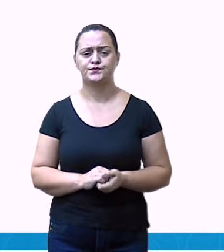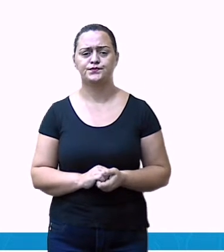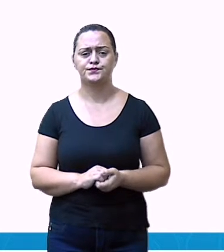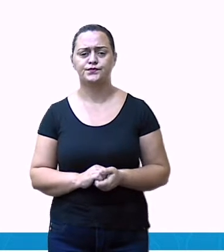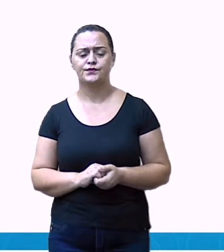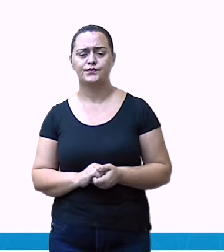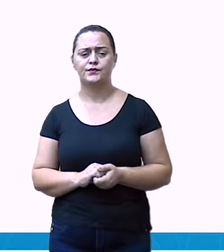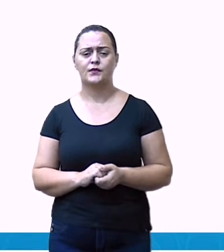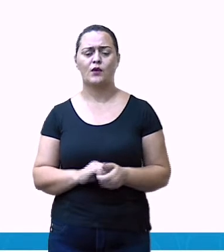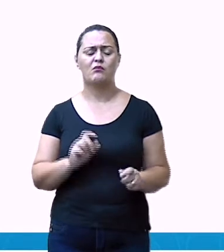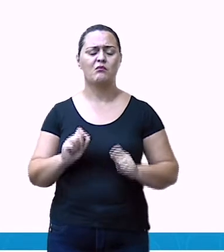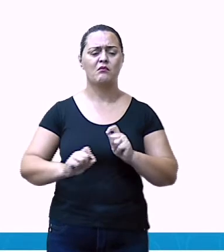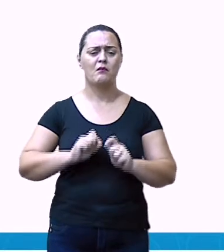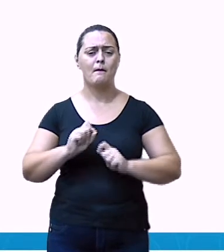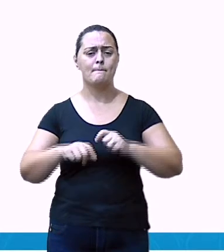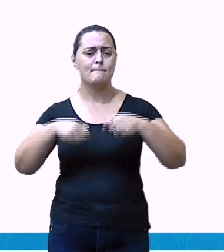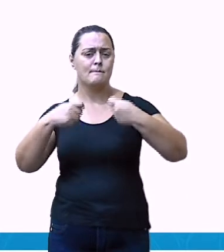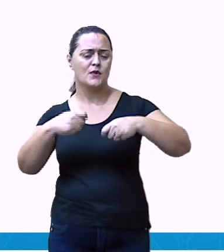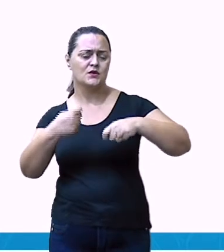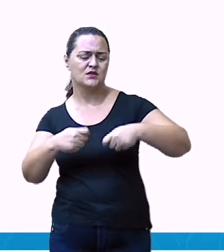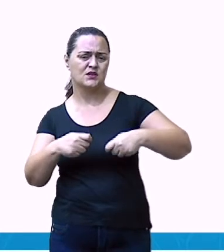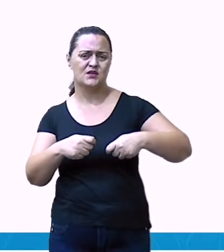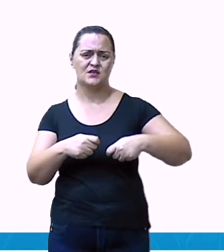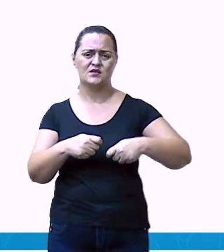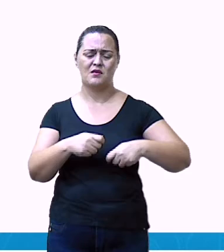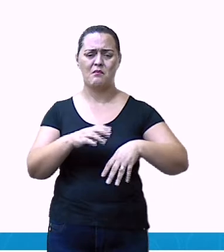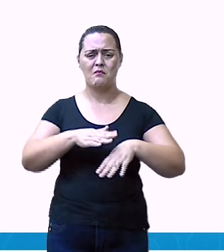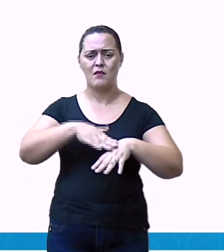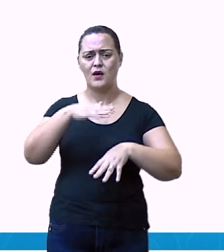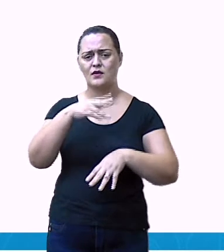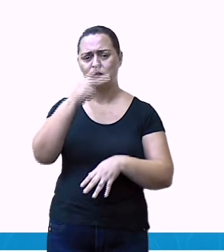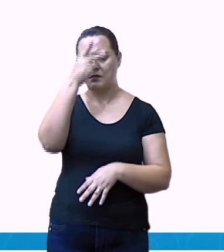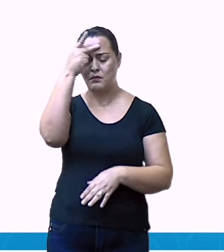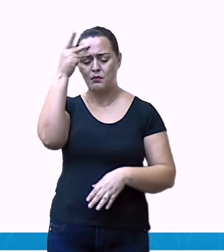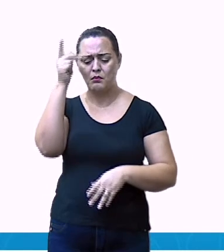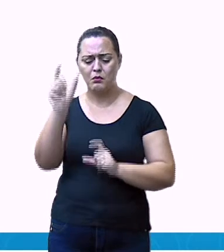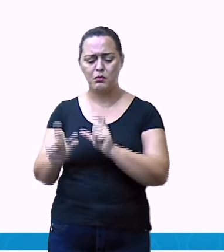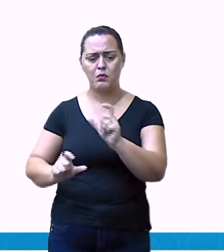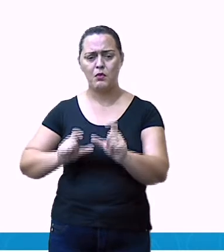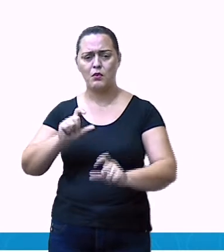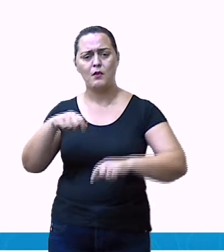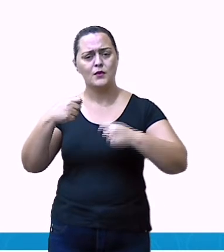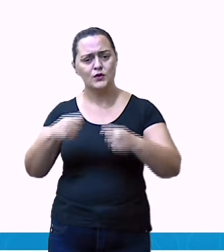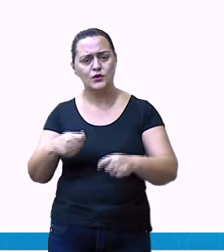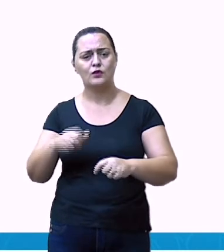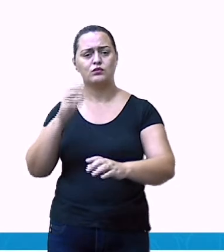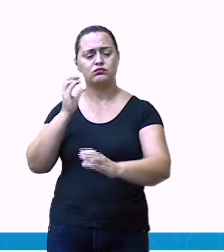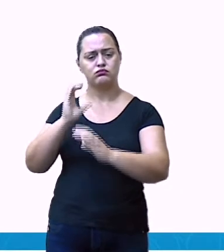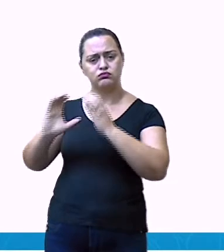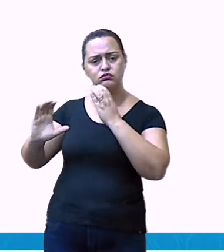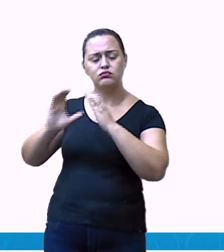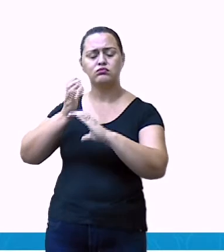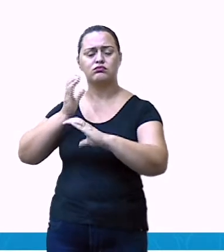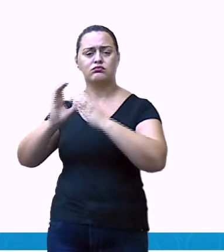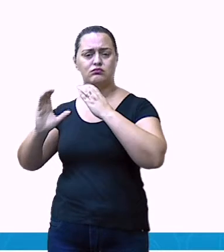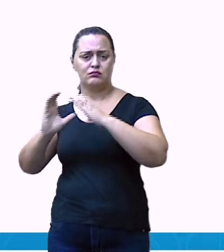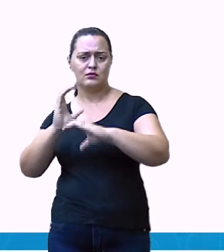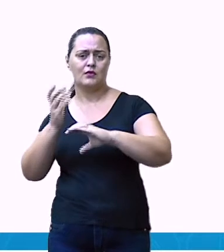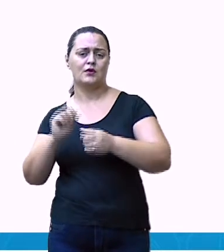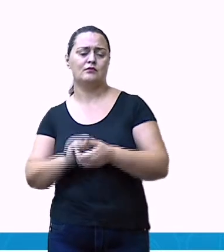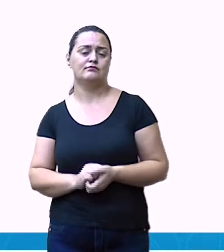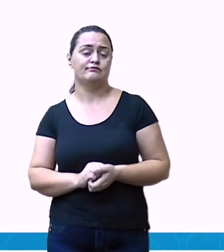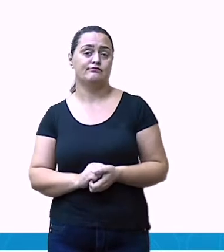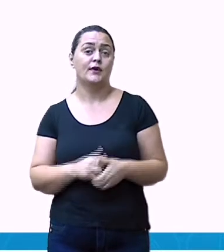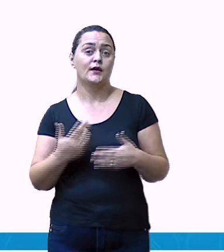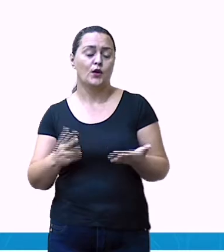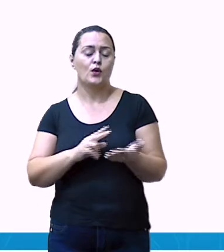compreendido. Para atender a essa necessidade, o ser humano utiliza diferentes linguagens. Temos alguns exemplos